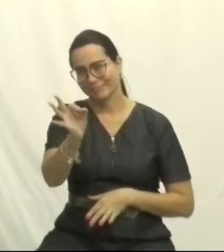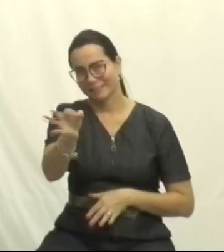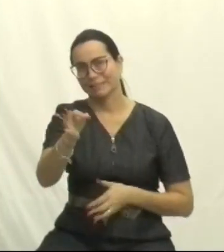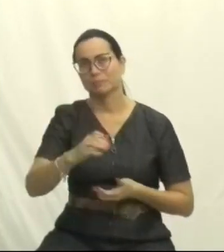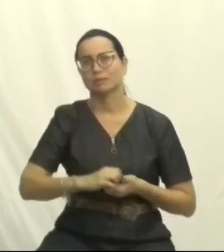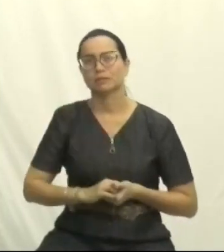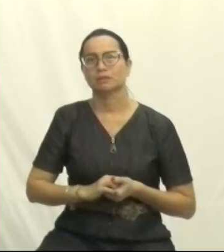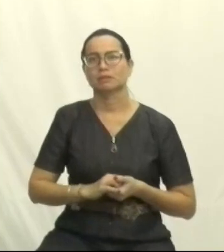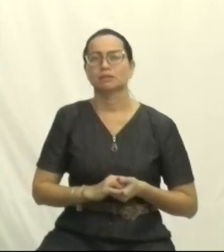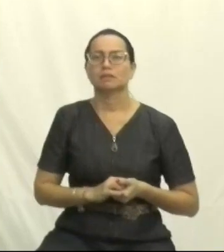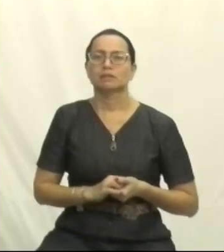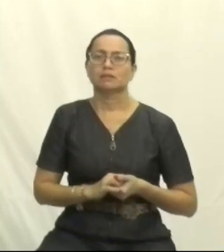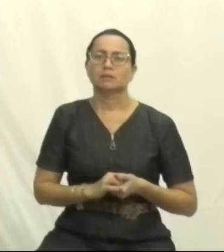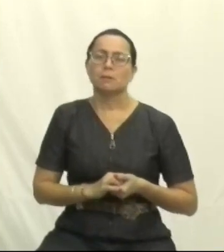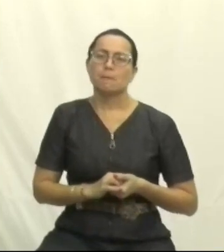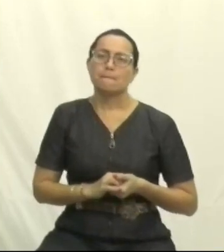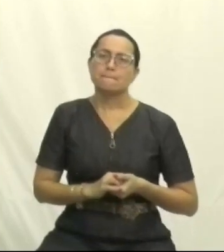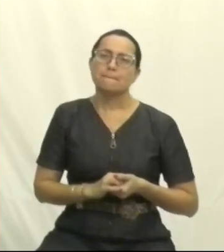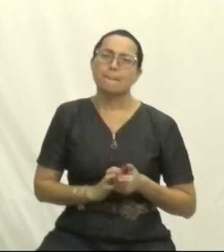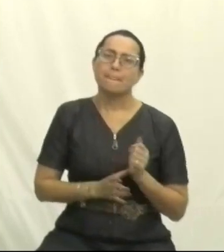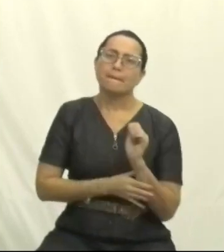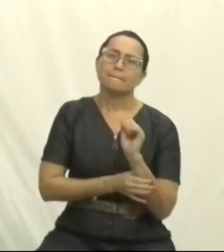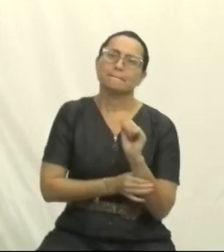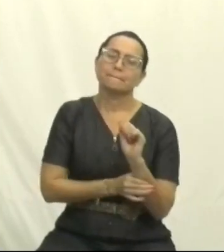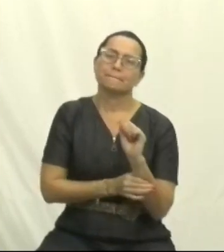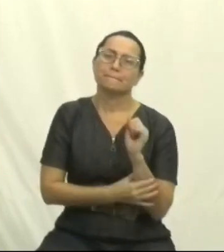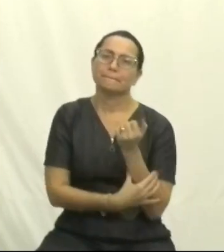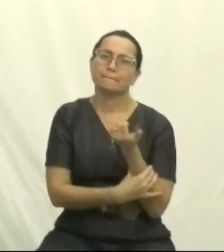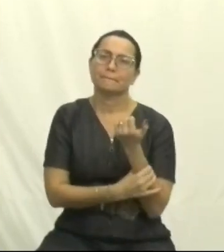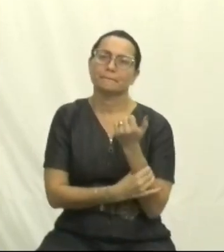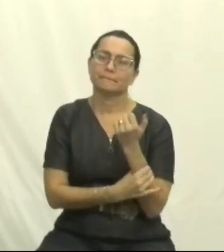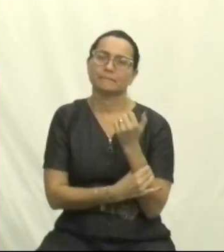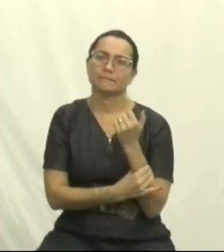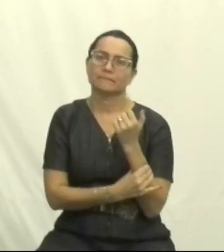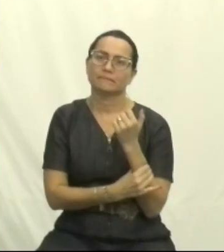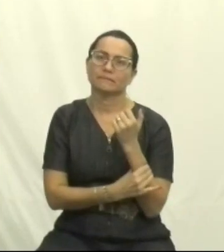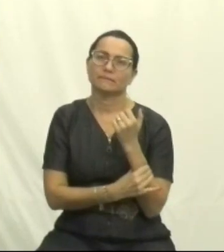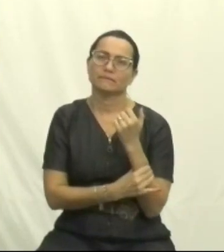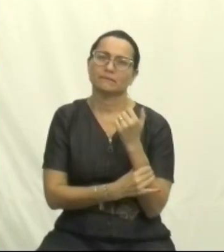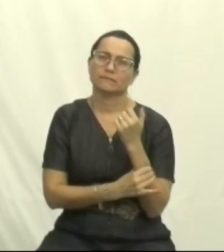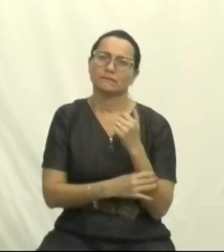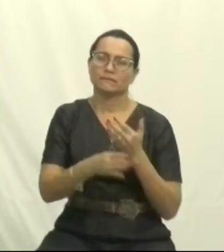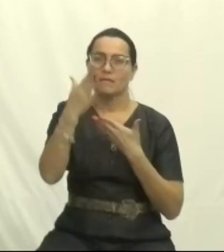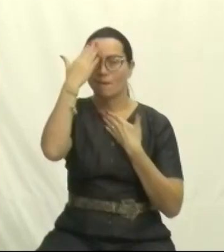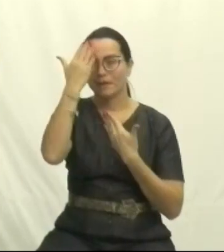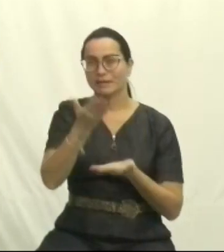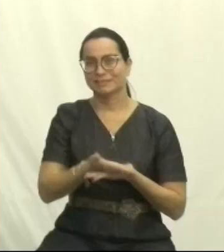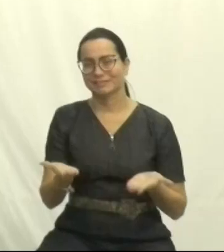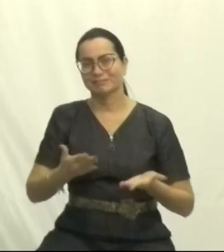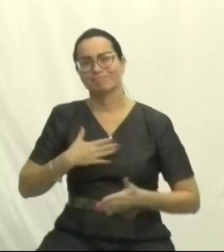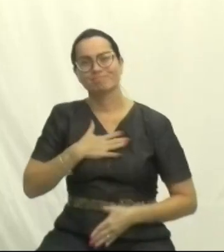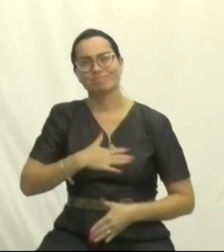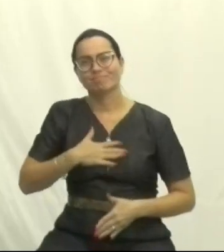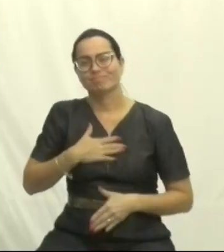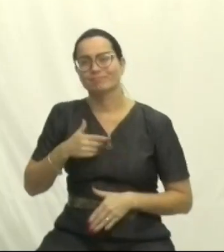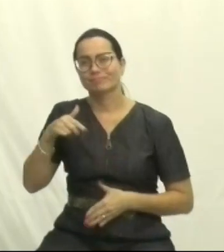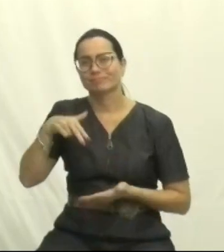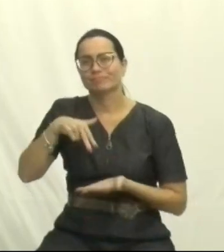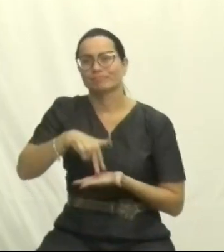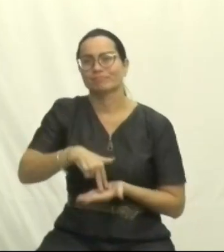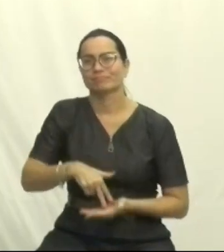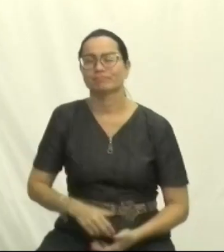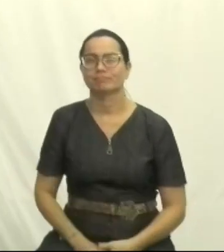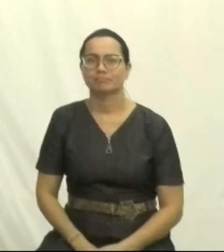o diferencial aí na vida das pessoas. Então, muito obrigado a todos. É um prazer estar aqui nessa casa. Vou deixar